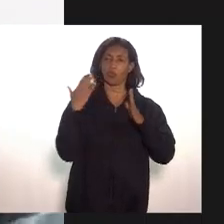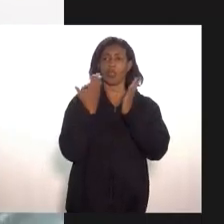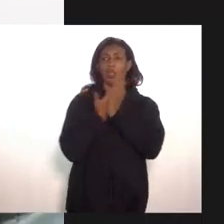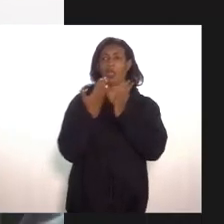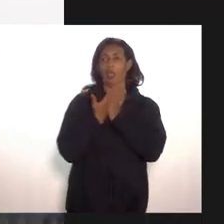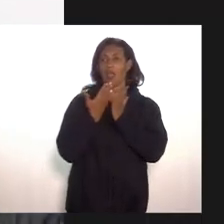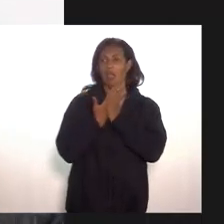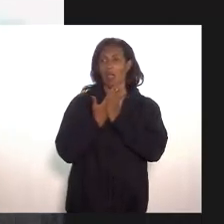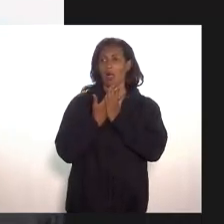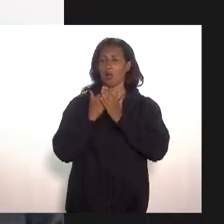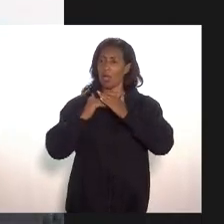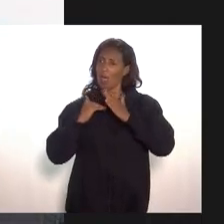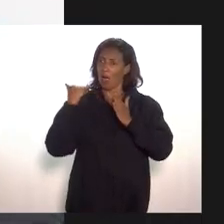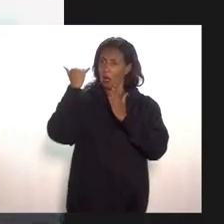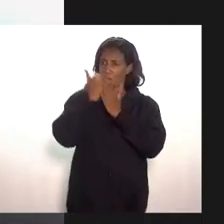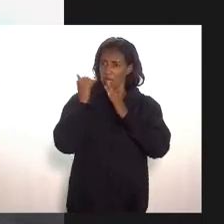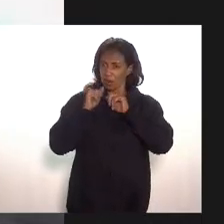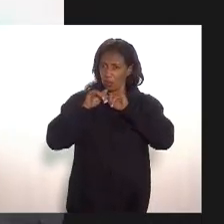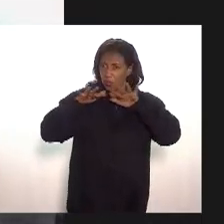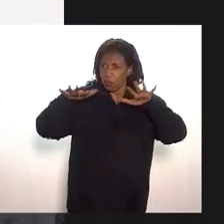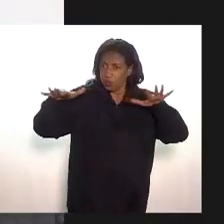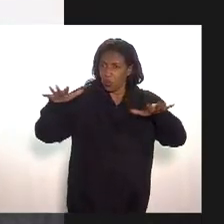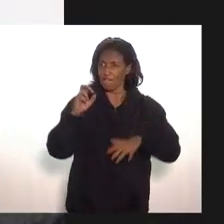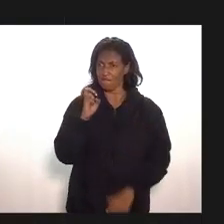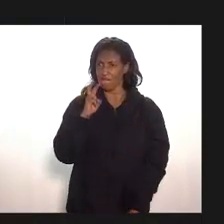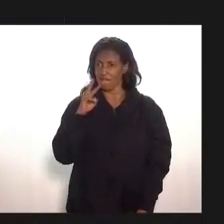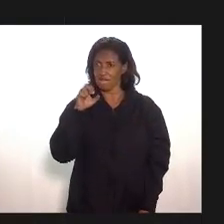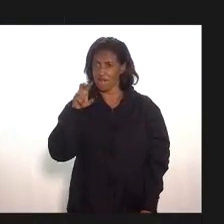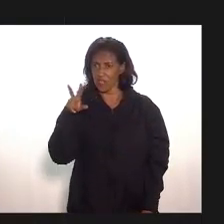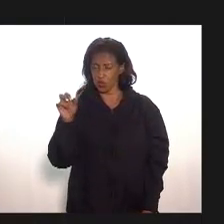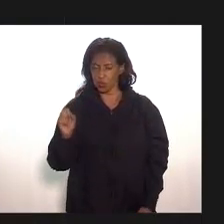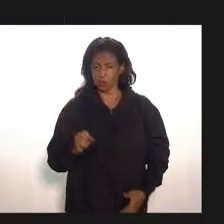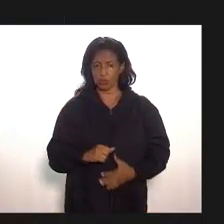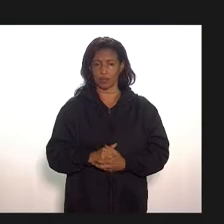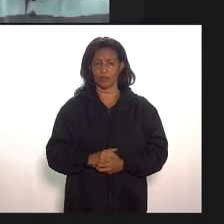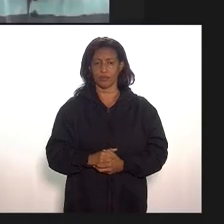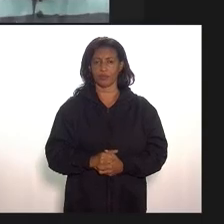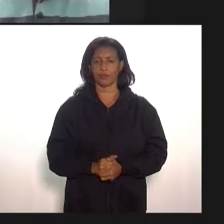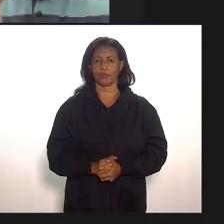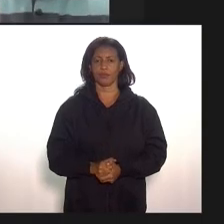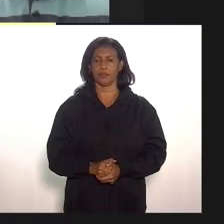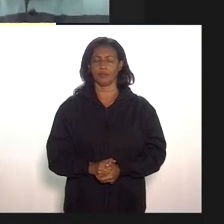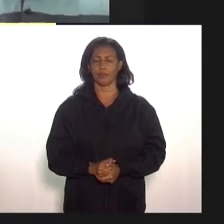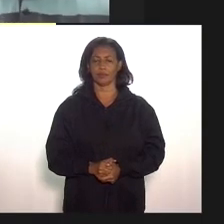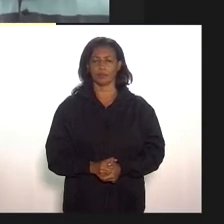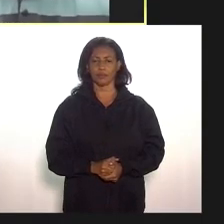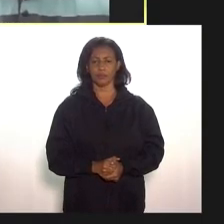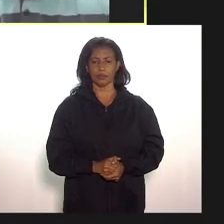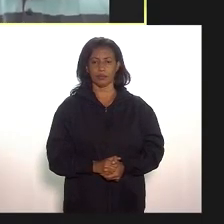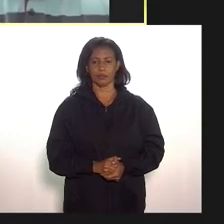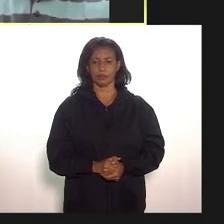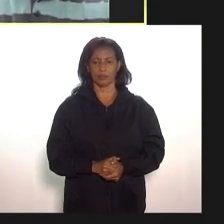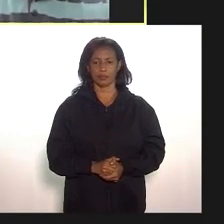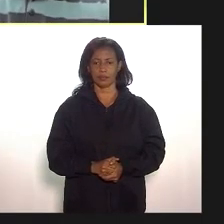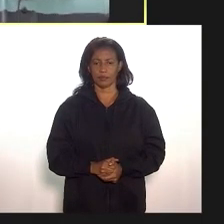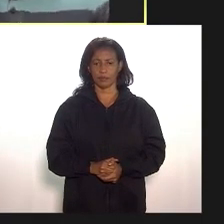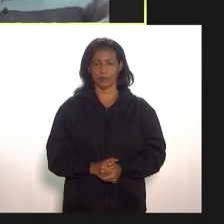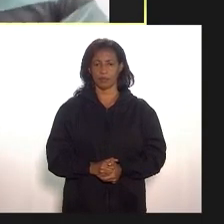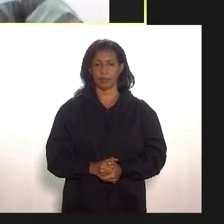que aumenta o contágio desse vírus horroroso. Me permite uma parte, deputado? Me permite uma parte? Claro, deputado. Por favor.